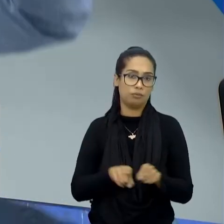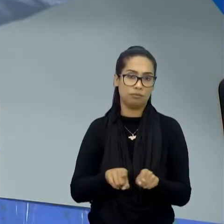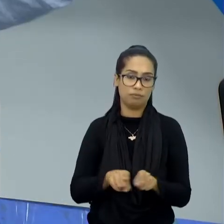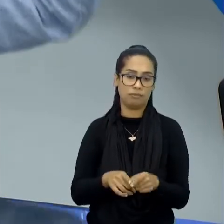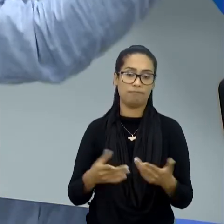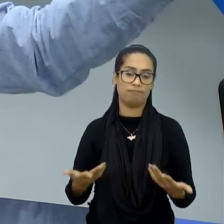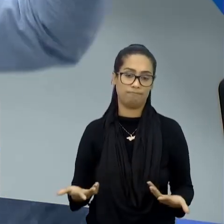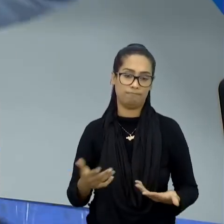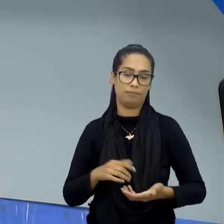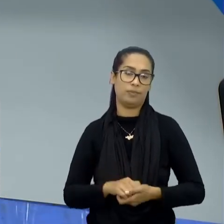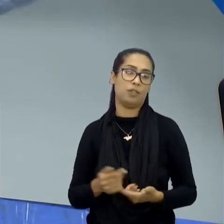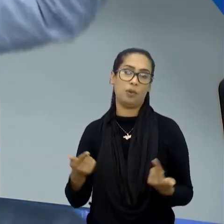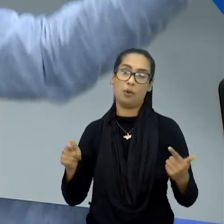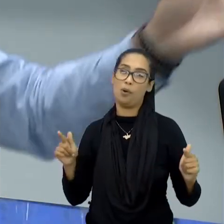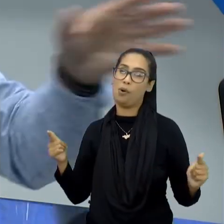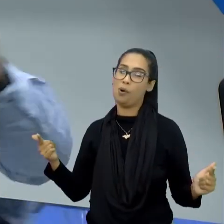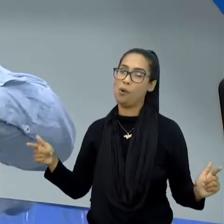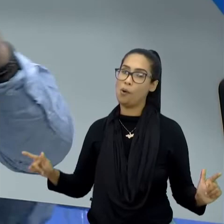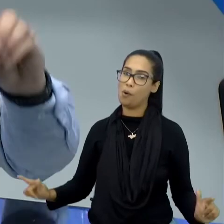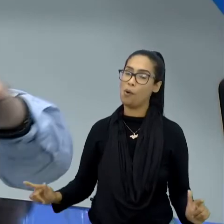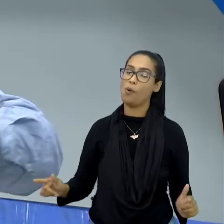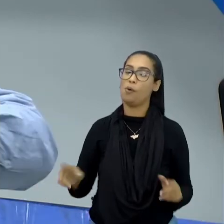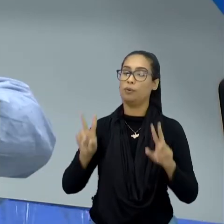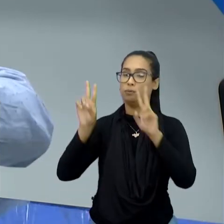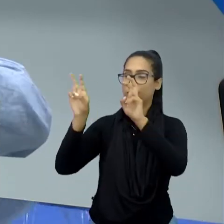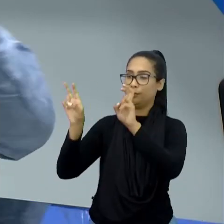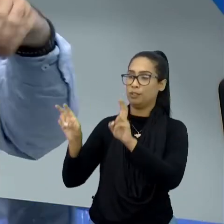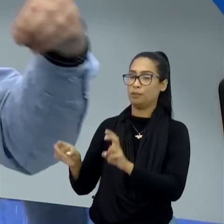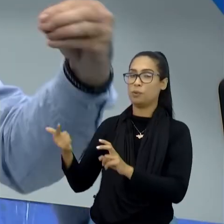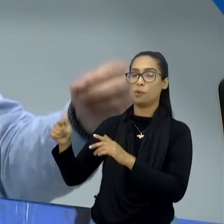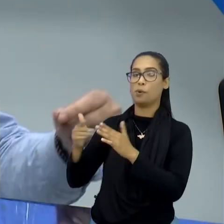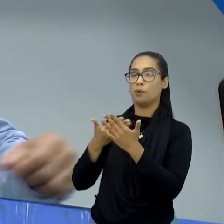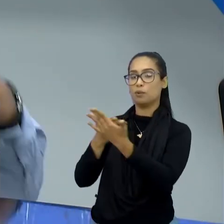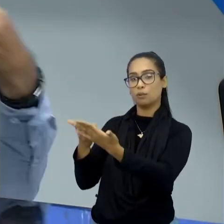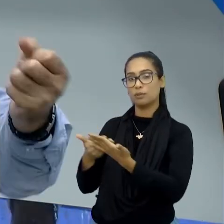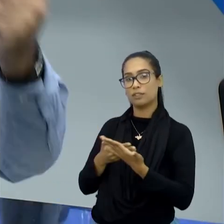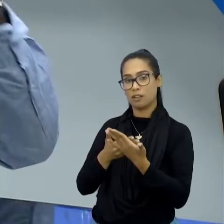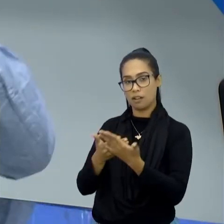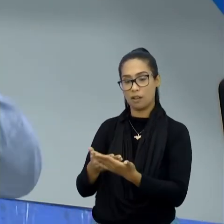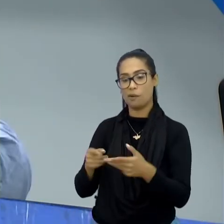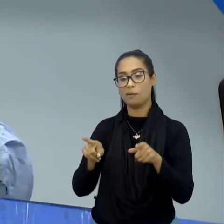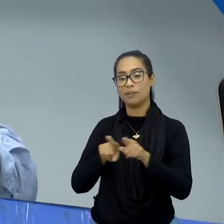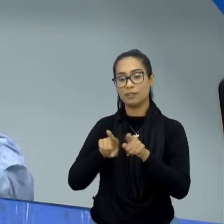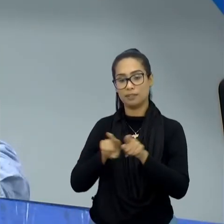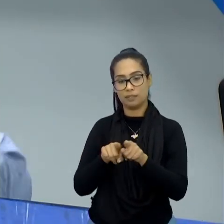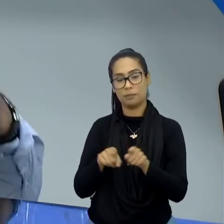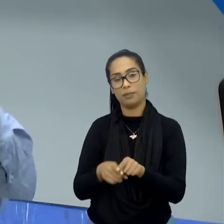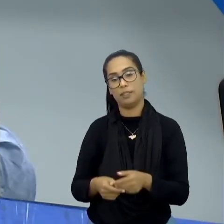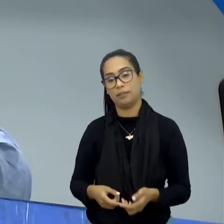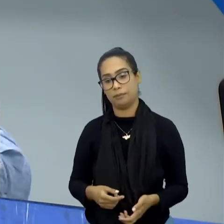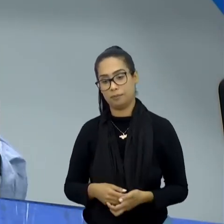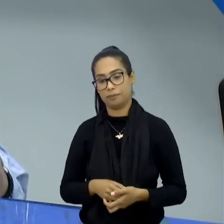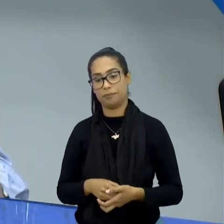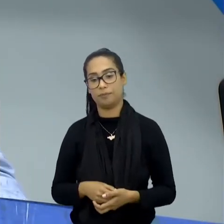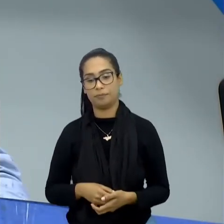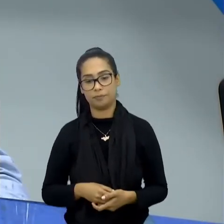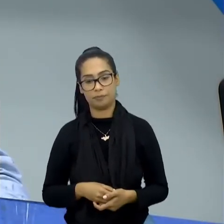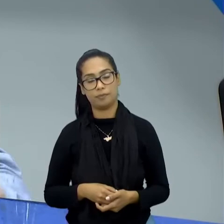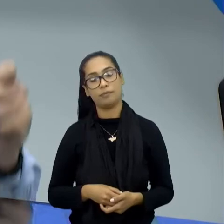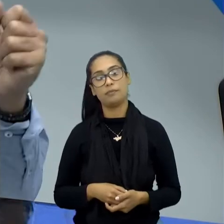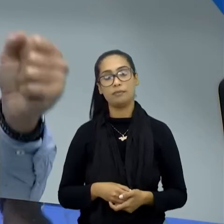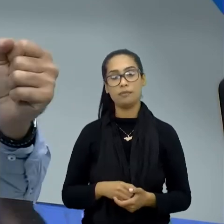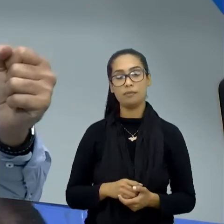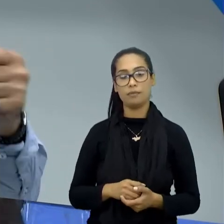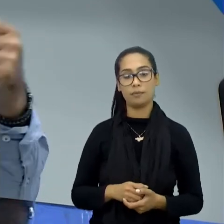isso já dá também um outro pano para muita aula, principalmente na época em que a gente está vivendo com as pautas morais e conservadoras à